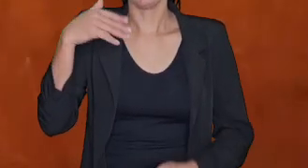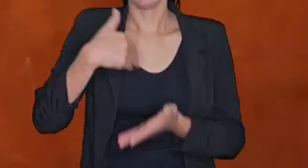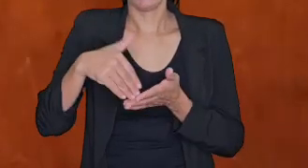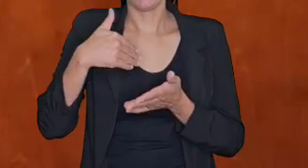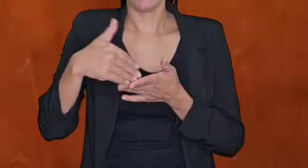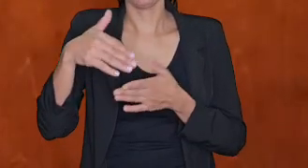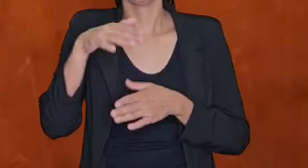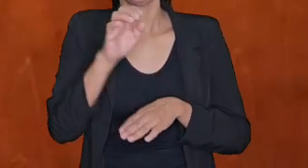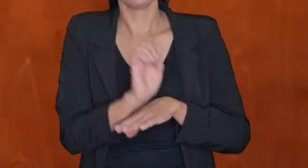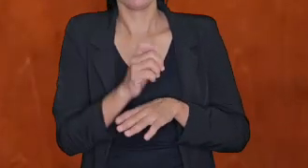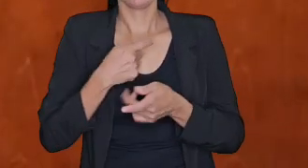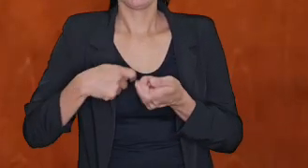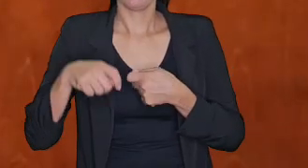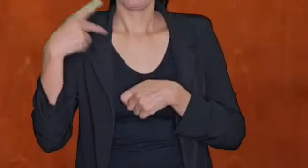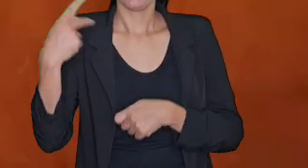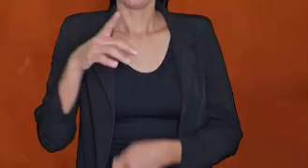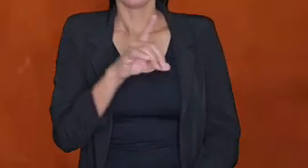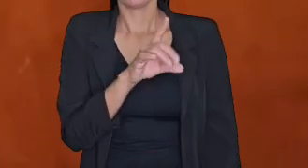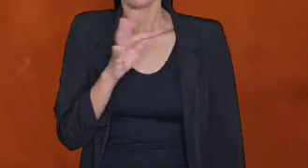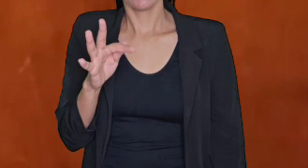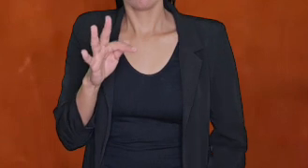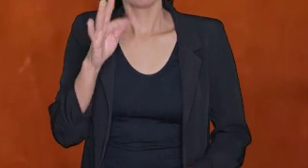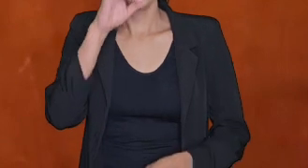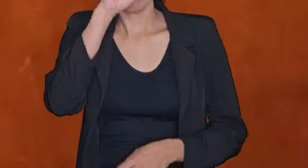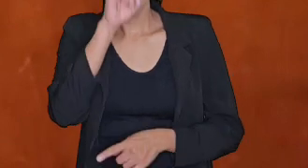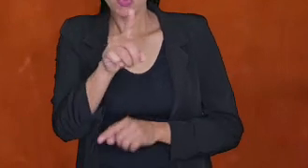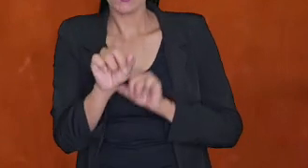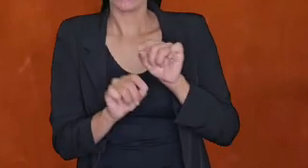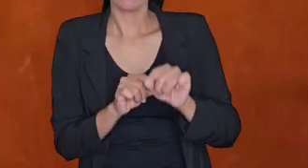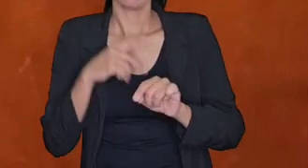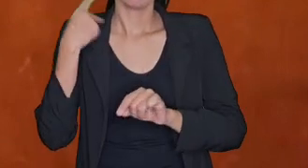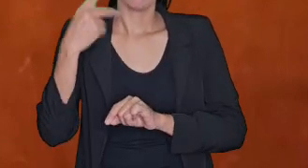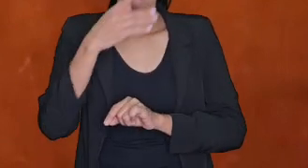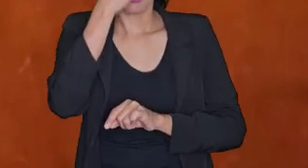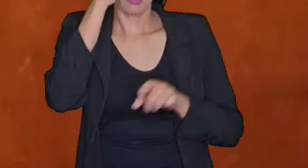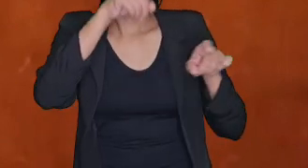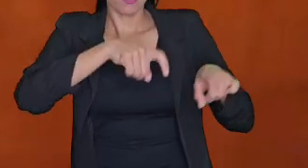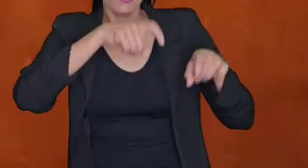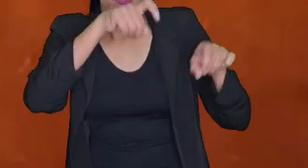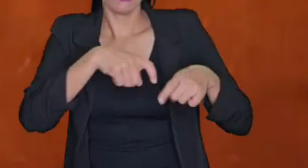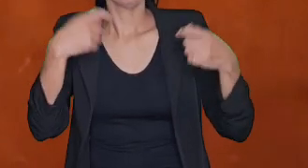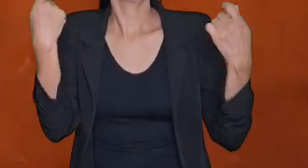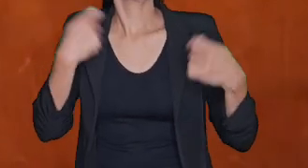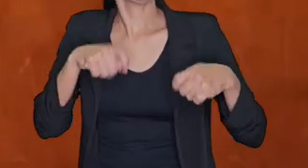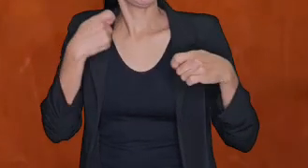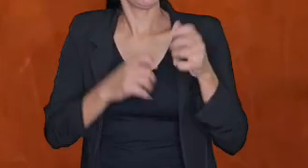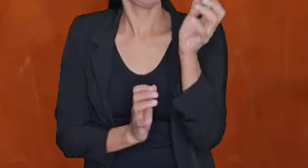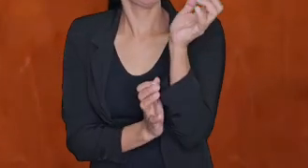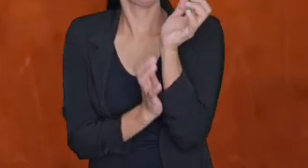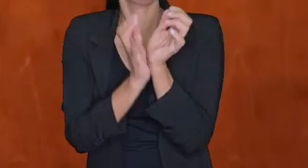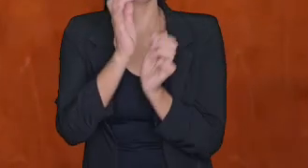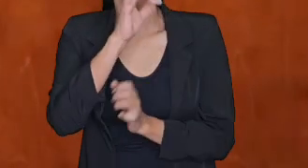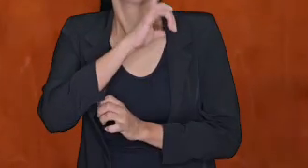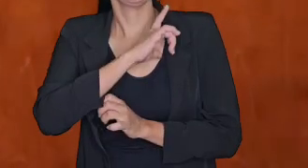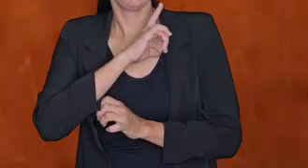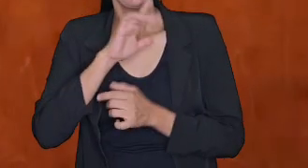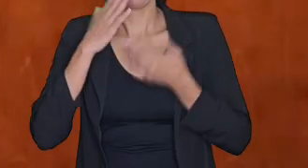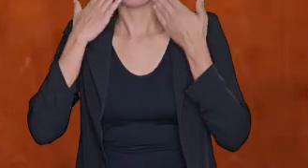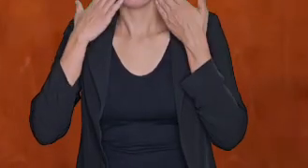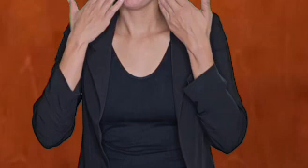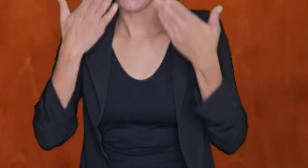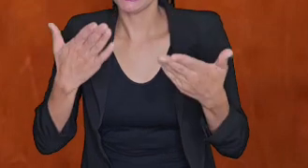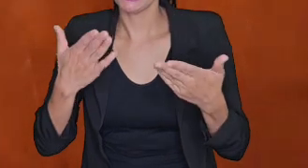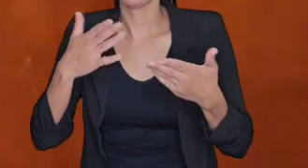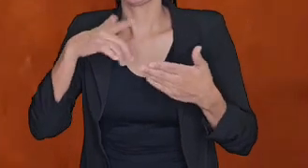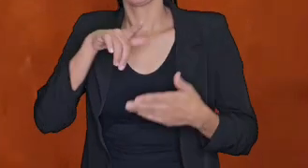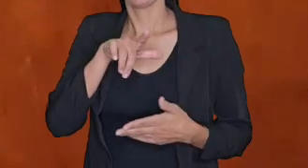4, lá da Secretaria de Estado, lá de Economia do Distrito Federal, que determinou que para os rurais haja